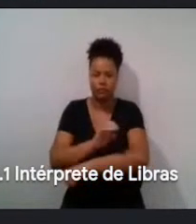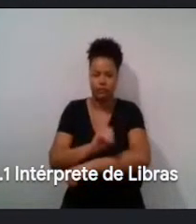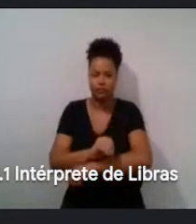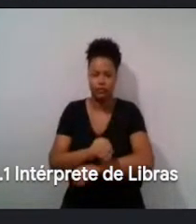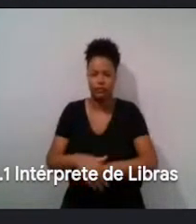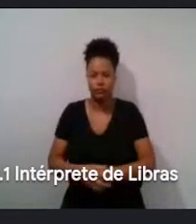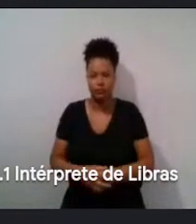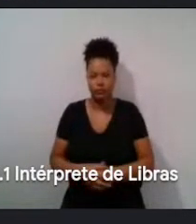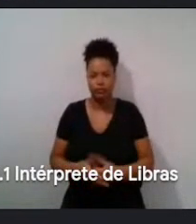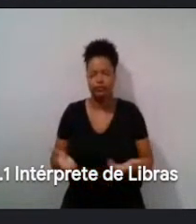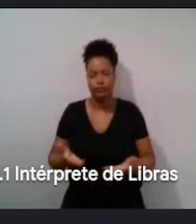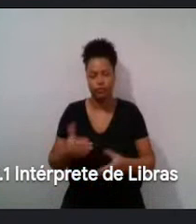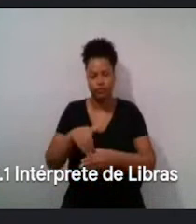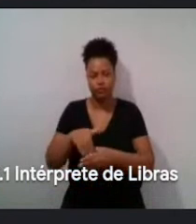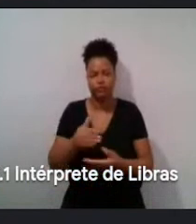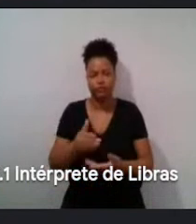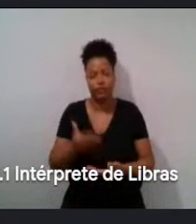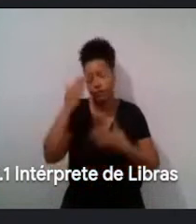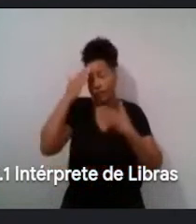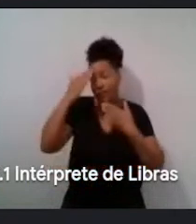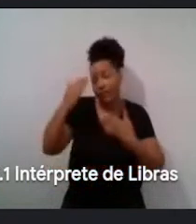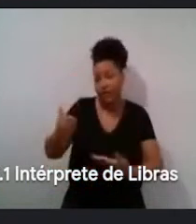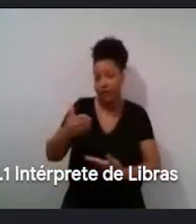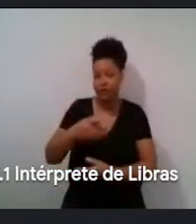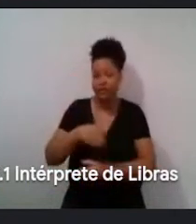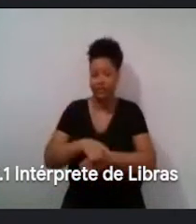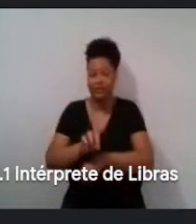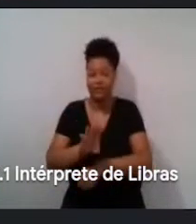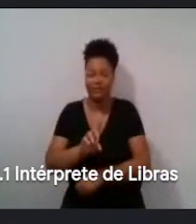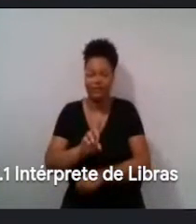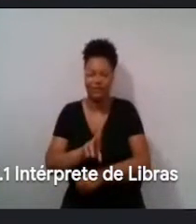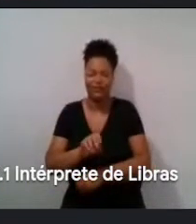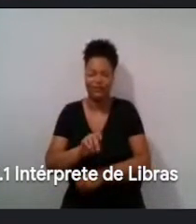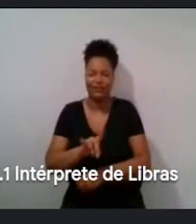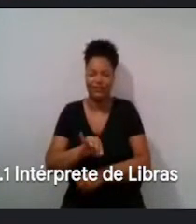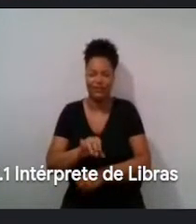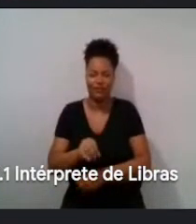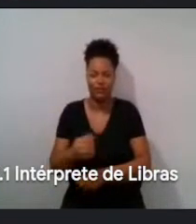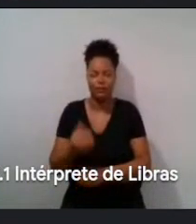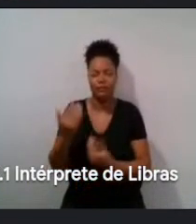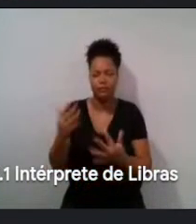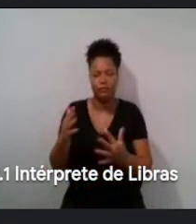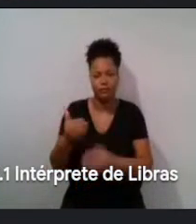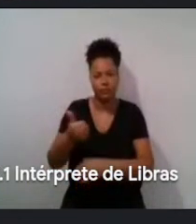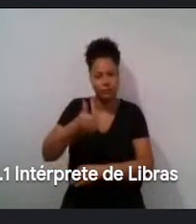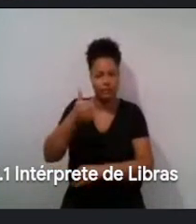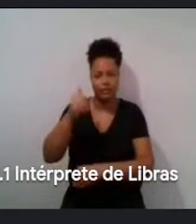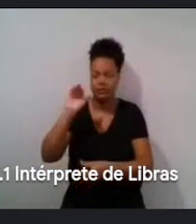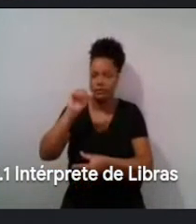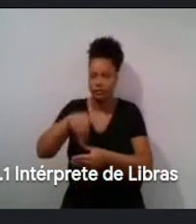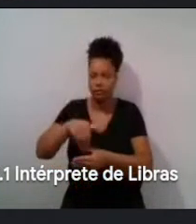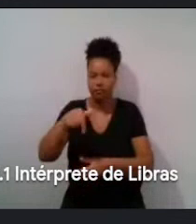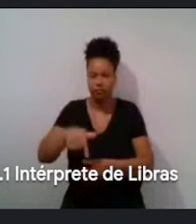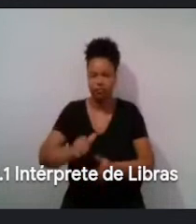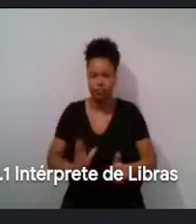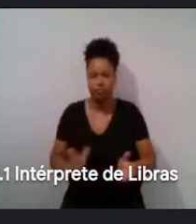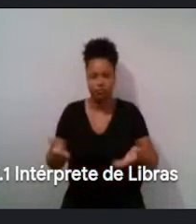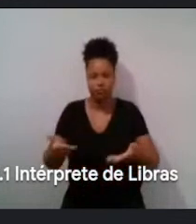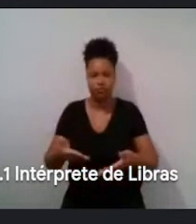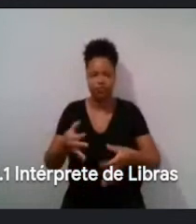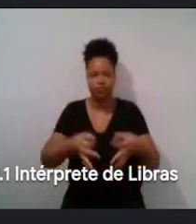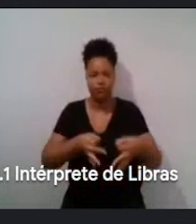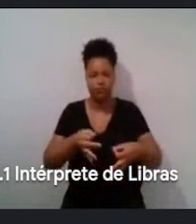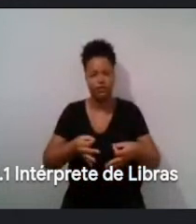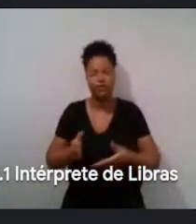Obrigado, doutor Rodrigo. Parabéns pelo primeiro voto aqui da nossa corte. Eu vou colher também os votos aqui por